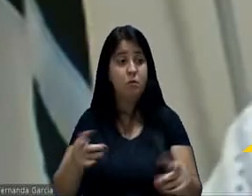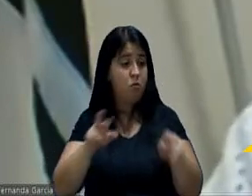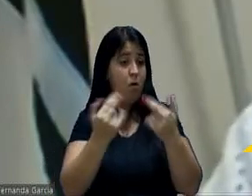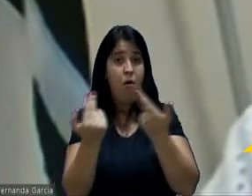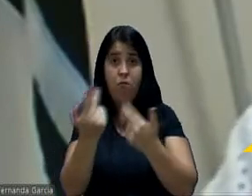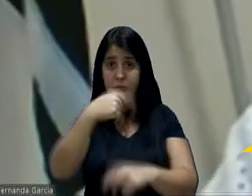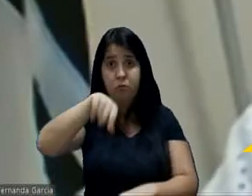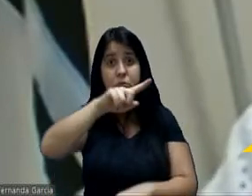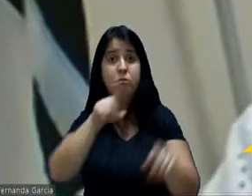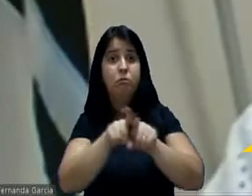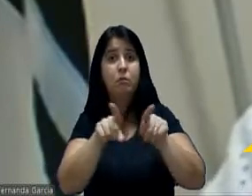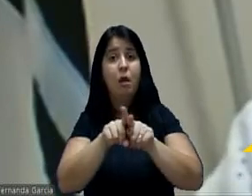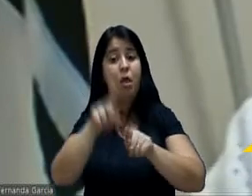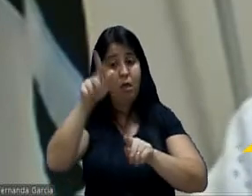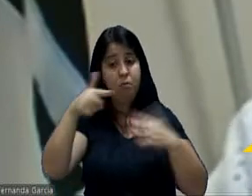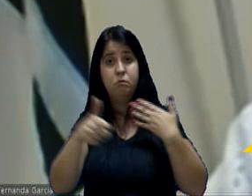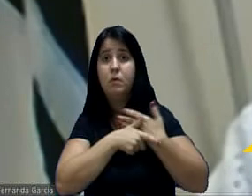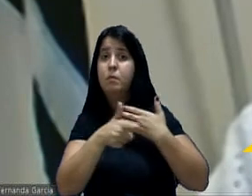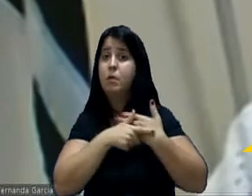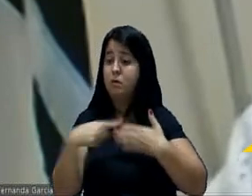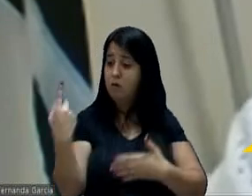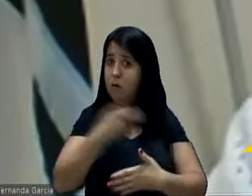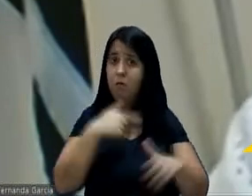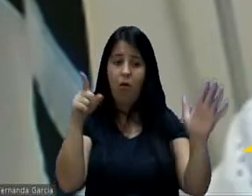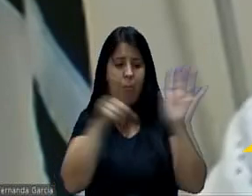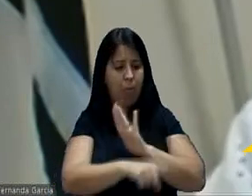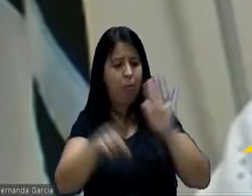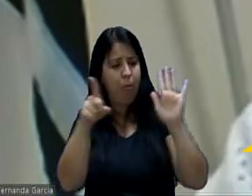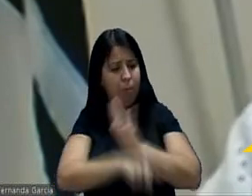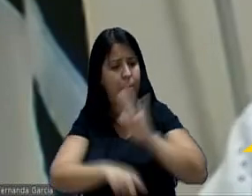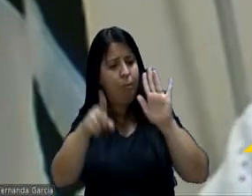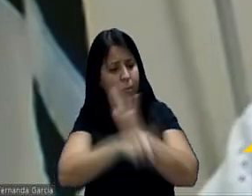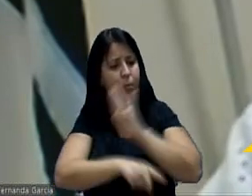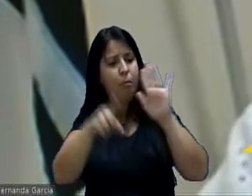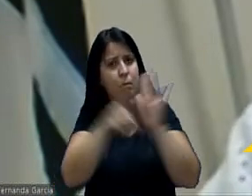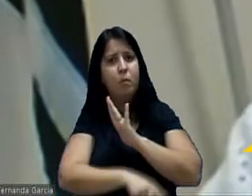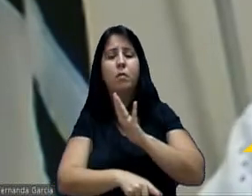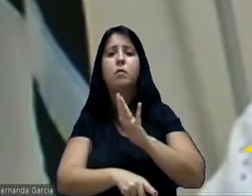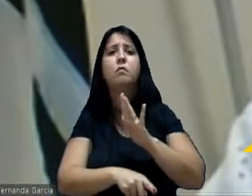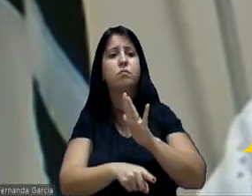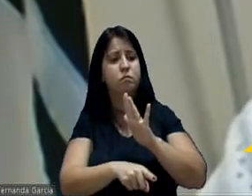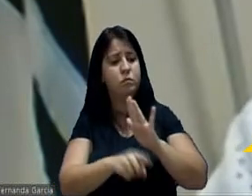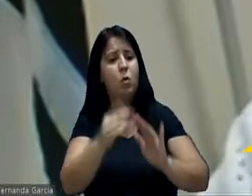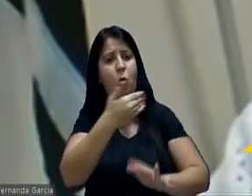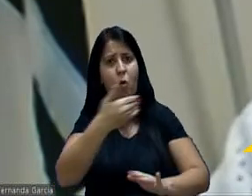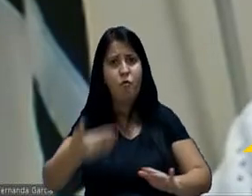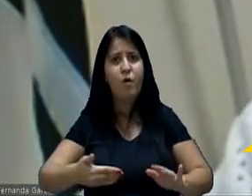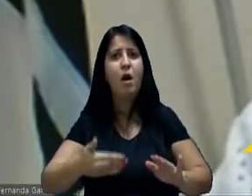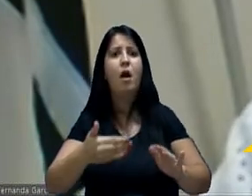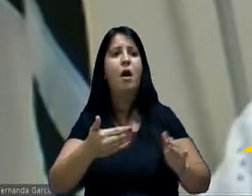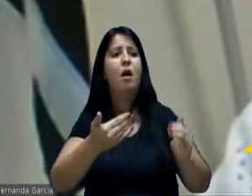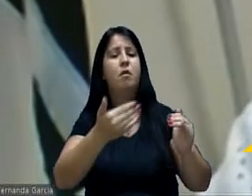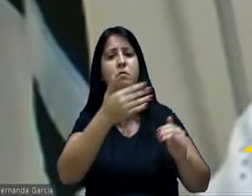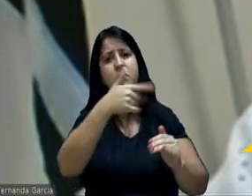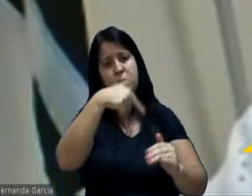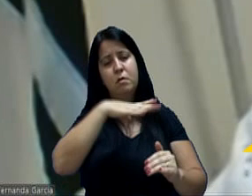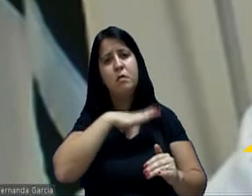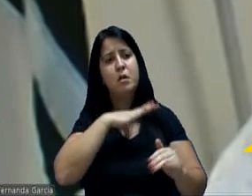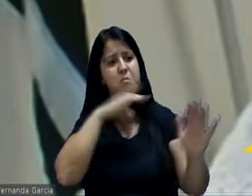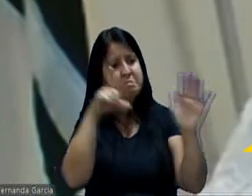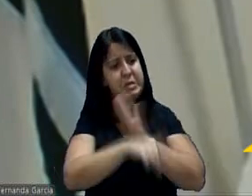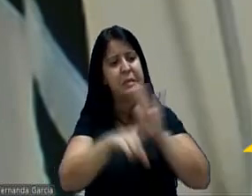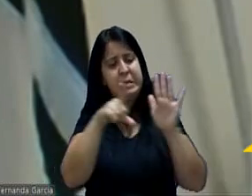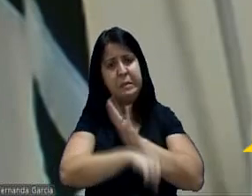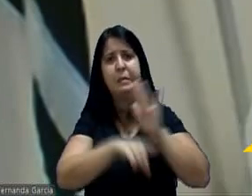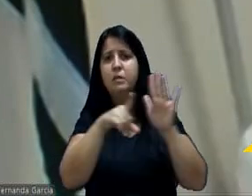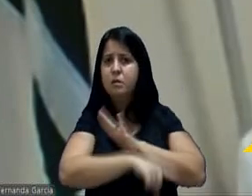senhora. Esse é o nosso papel, é questionar o governo executivo, né? Governo municipal, questionar, e